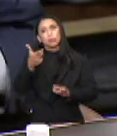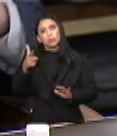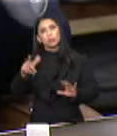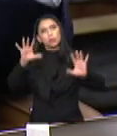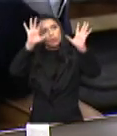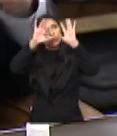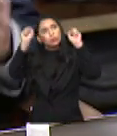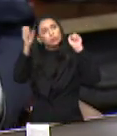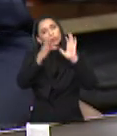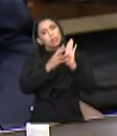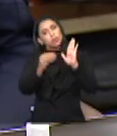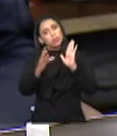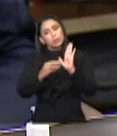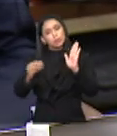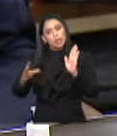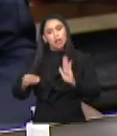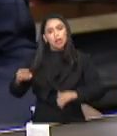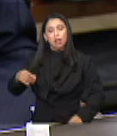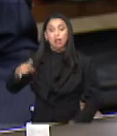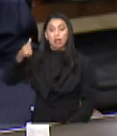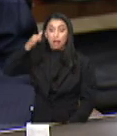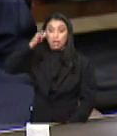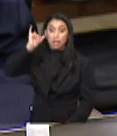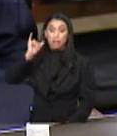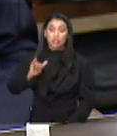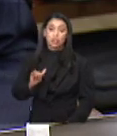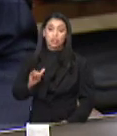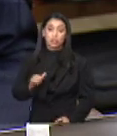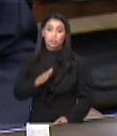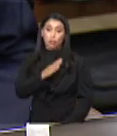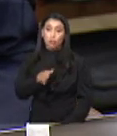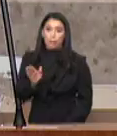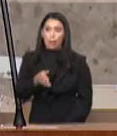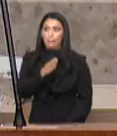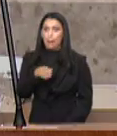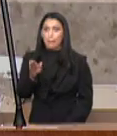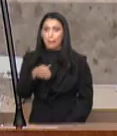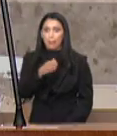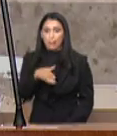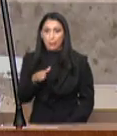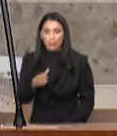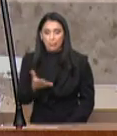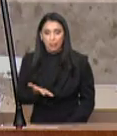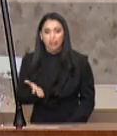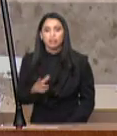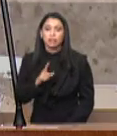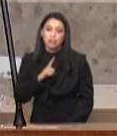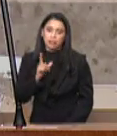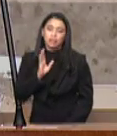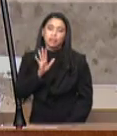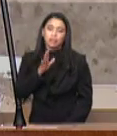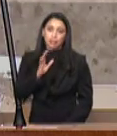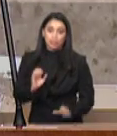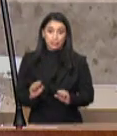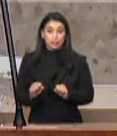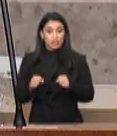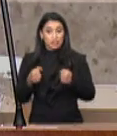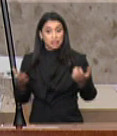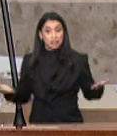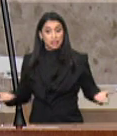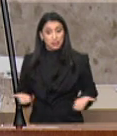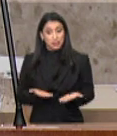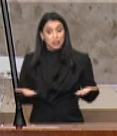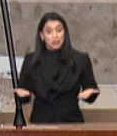os tribunais e vamos evitar uma enxurrada de nulidades. Na linha como conversamos do que Vossa hoje pela Excelência manhã. Defendeu hoje